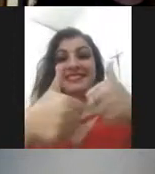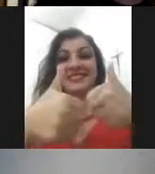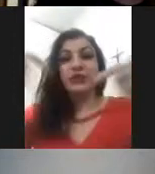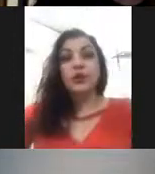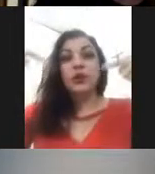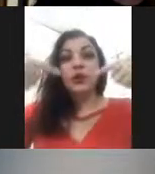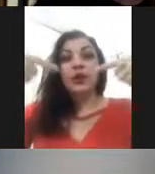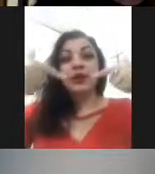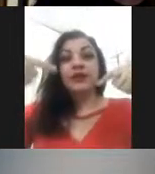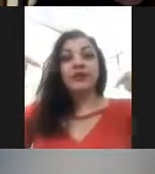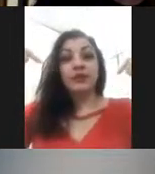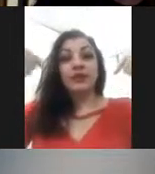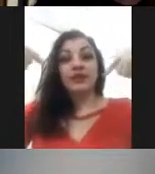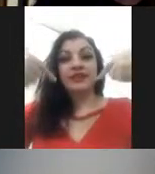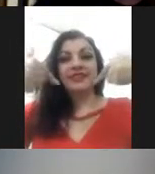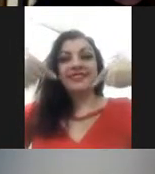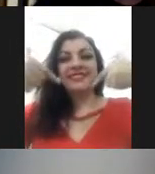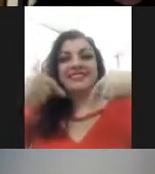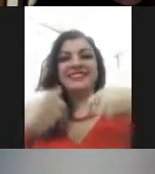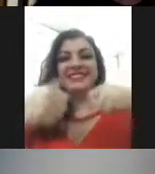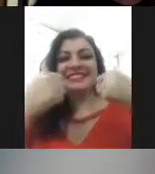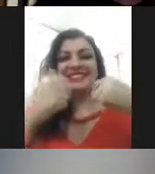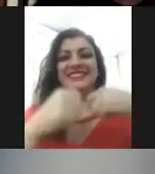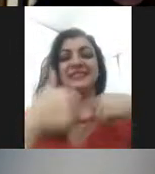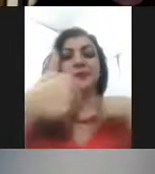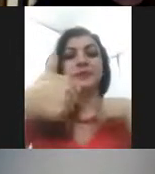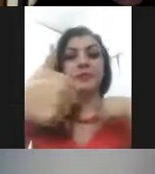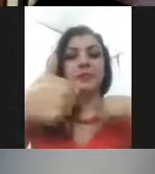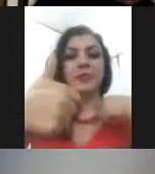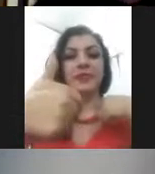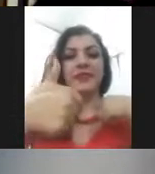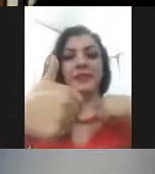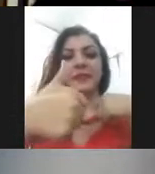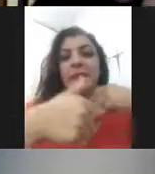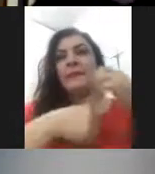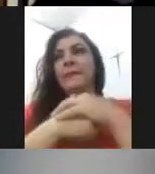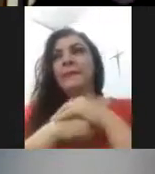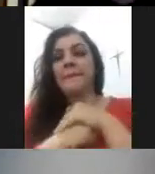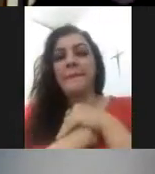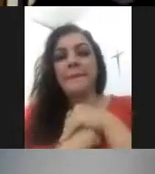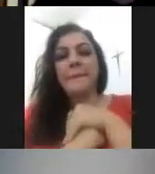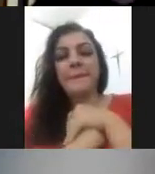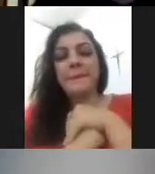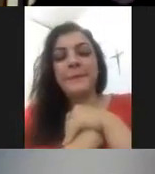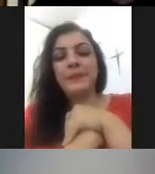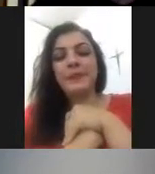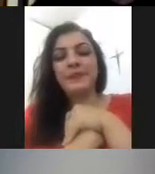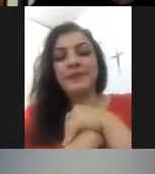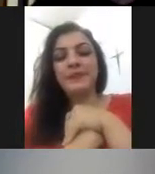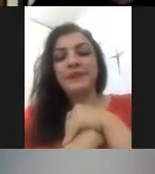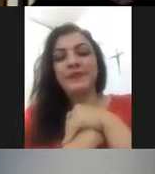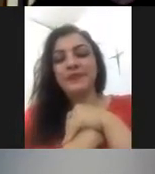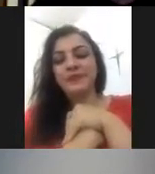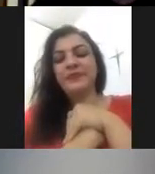aí é capitã de um time campeão de futebol em São José. Enfim, diversos esportes à disposição